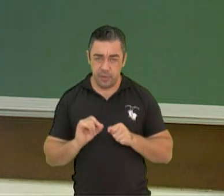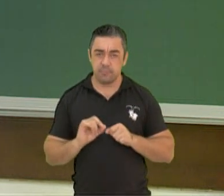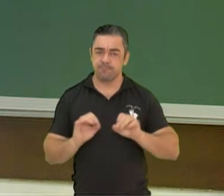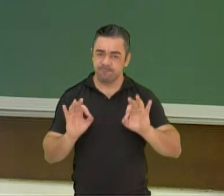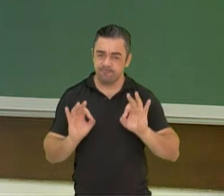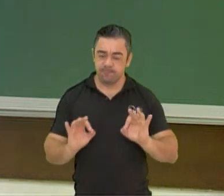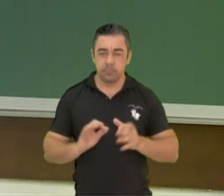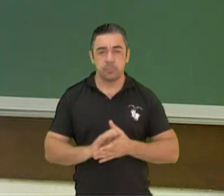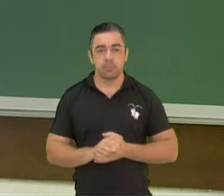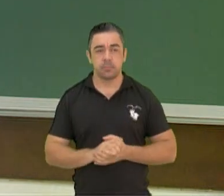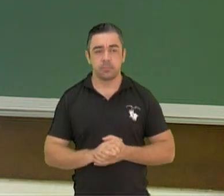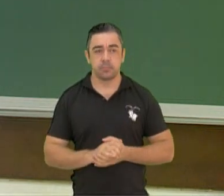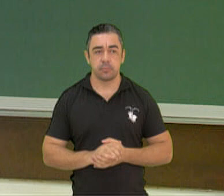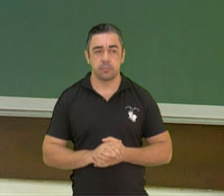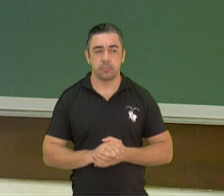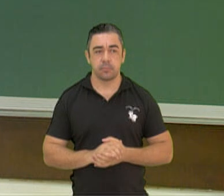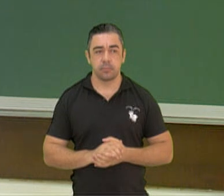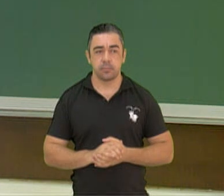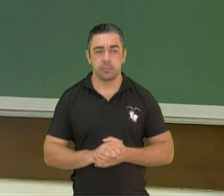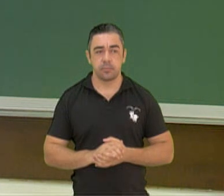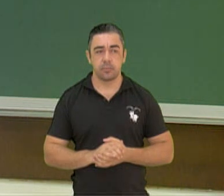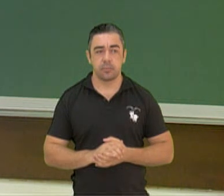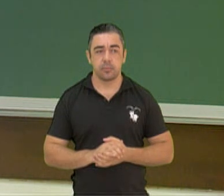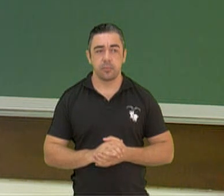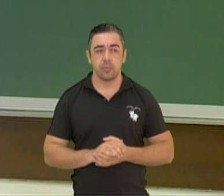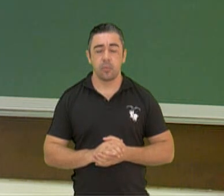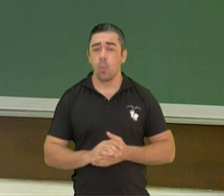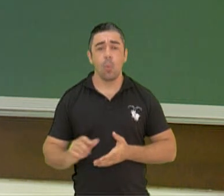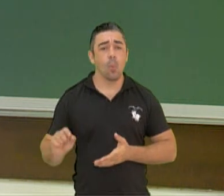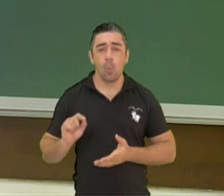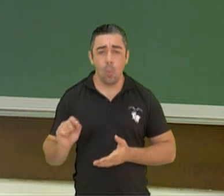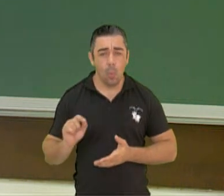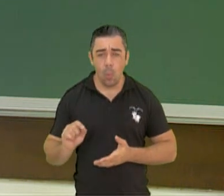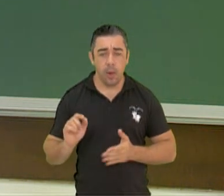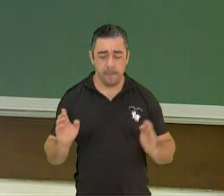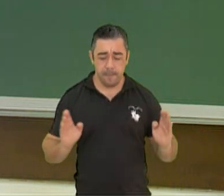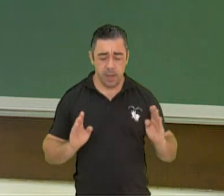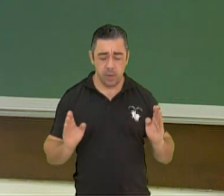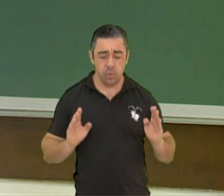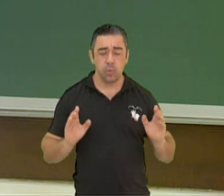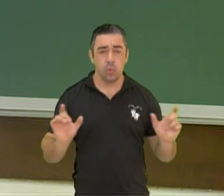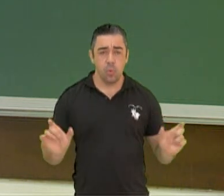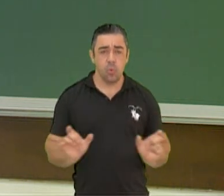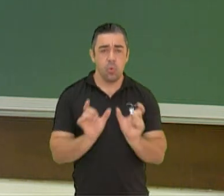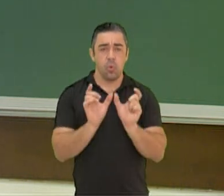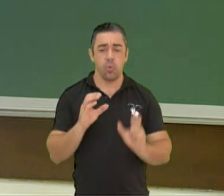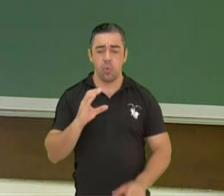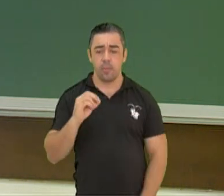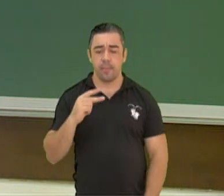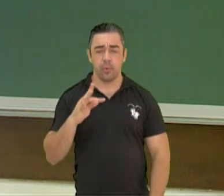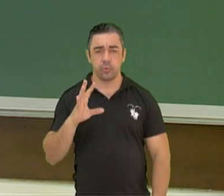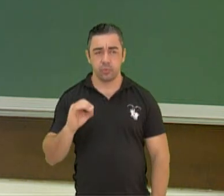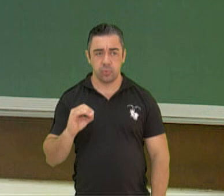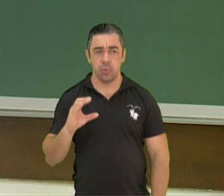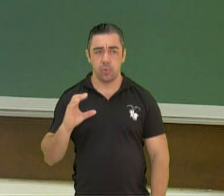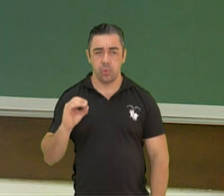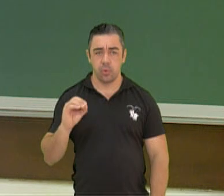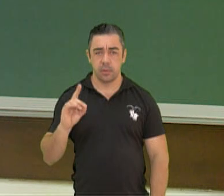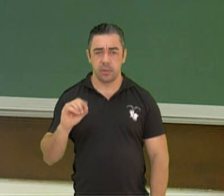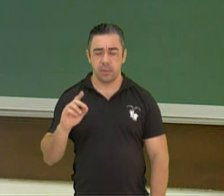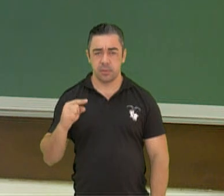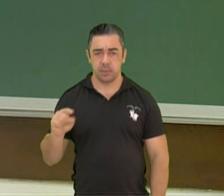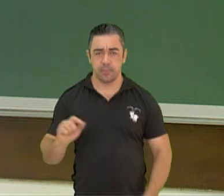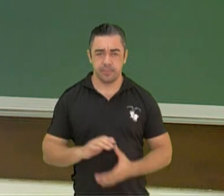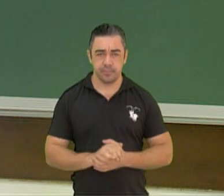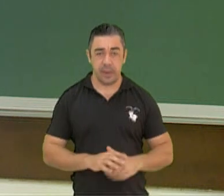o certinho. Bom, então lá, o que é um período composto por coordenação? Muito fácil, foi falado.